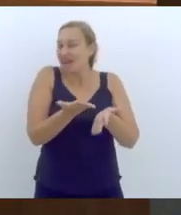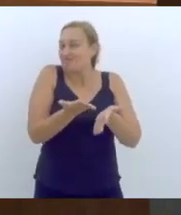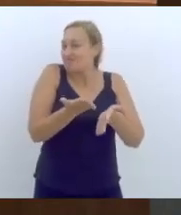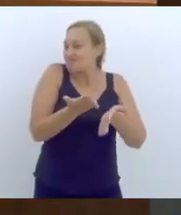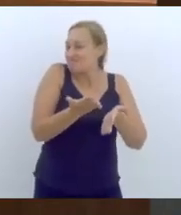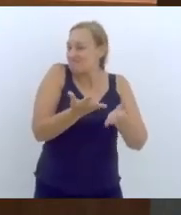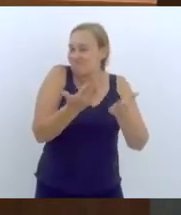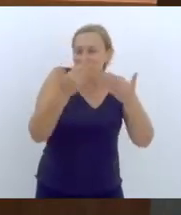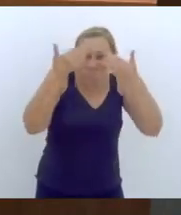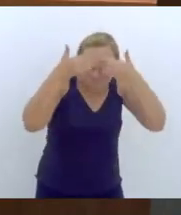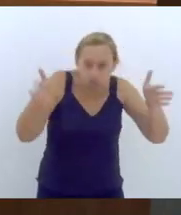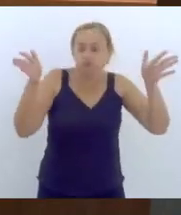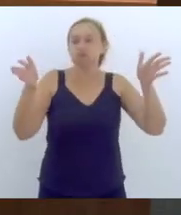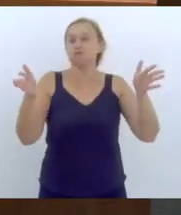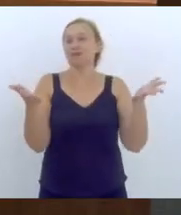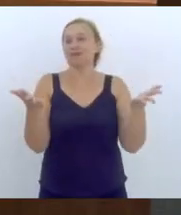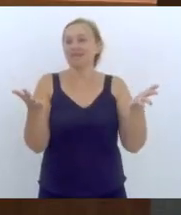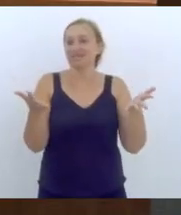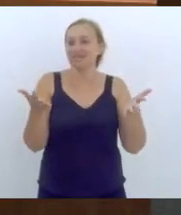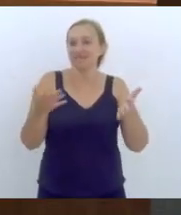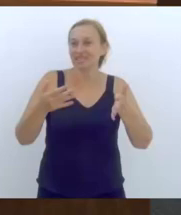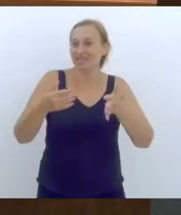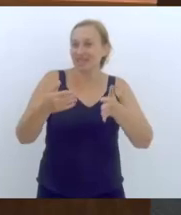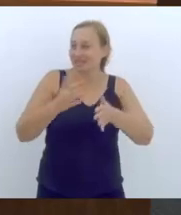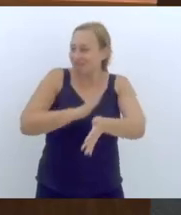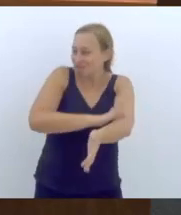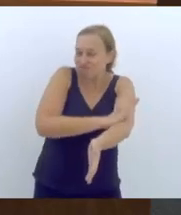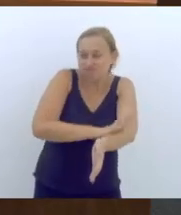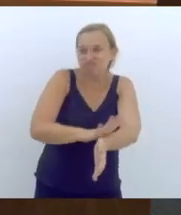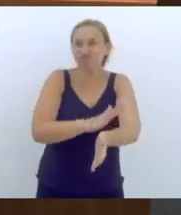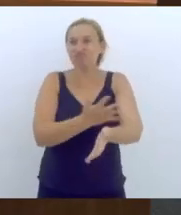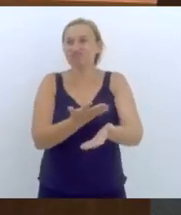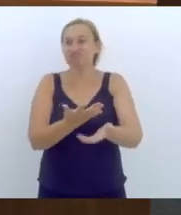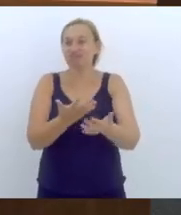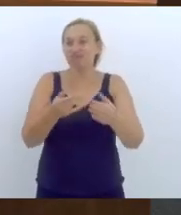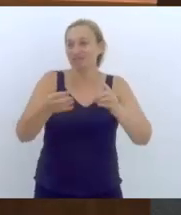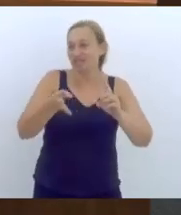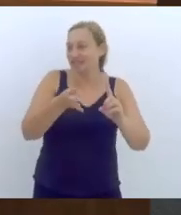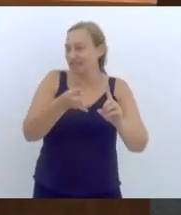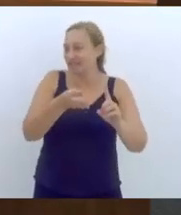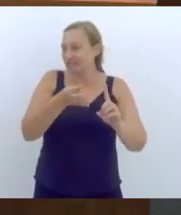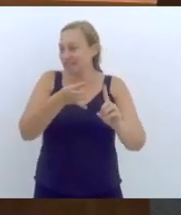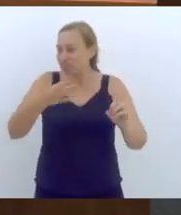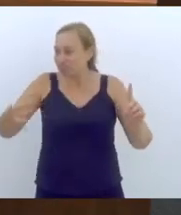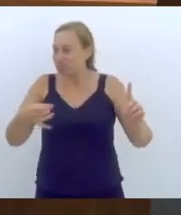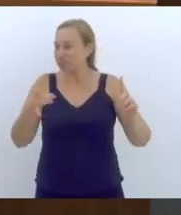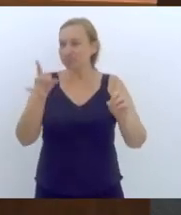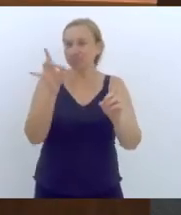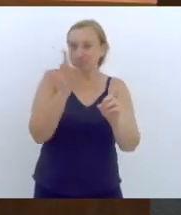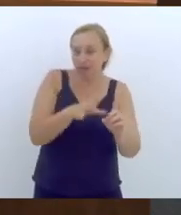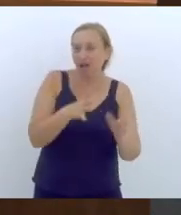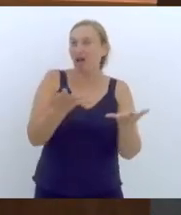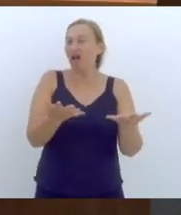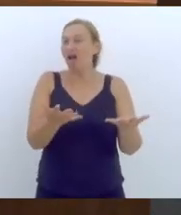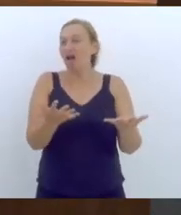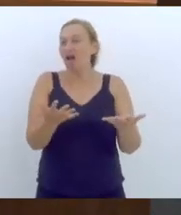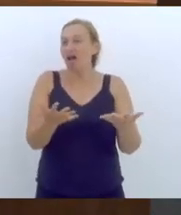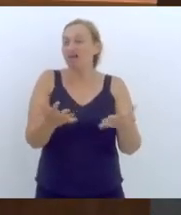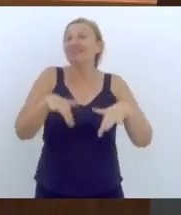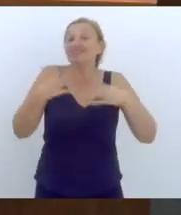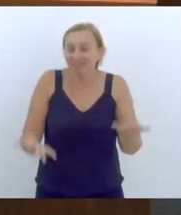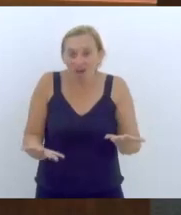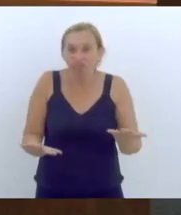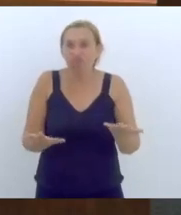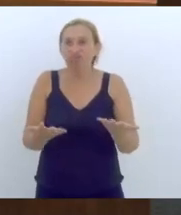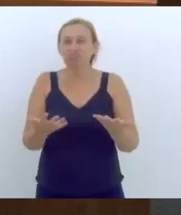quebra paradigma racista, machista, LGBTfóbicos, classistas. Então, sem